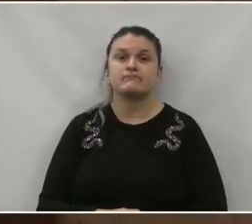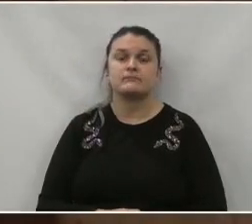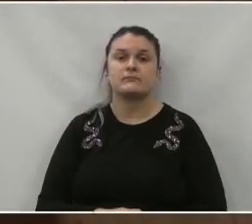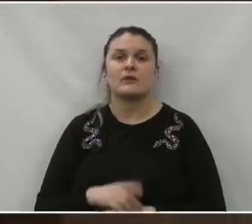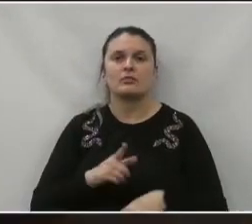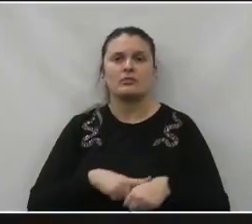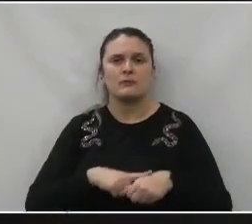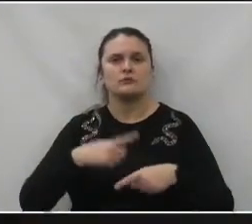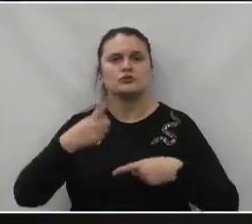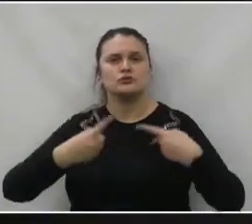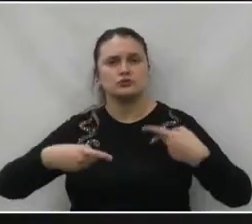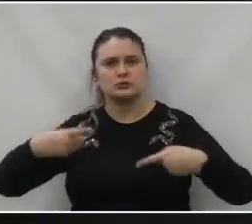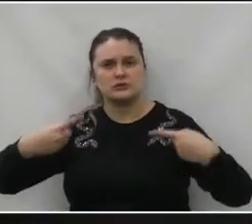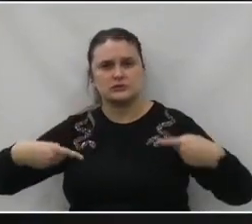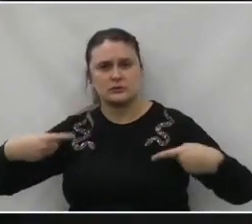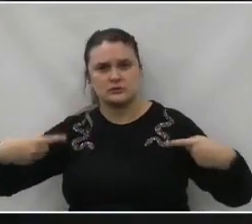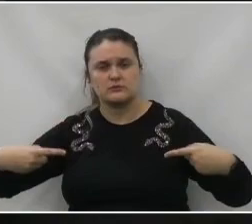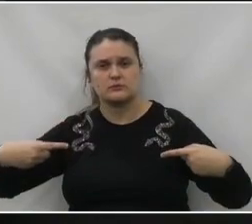Em discussão.